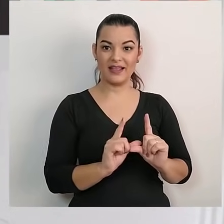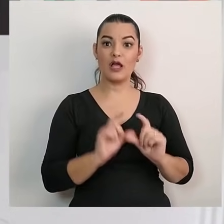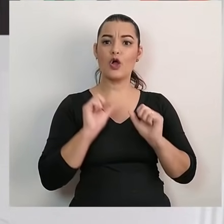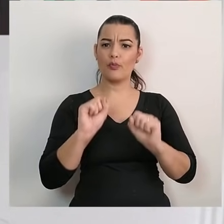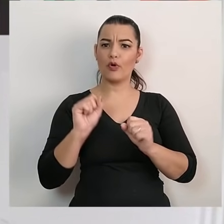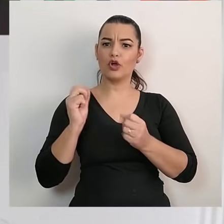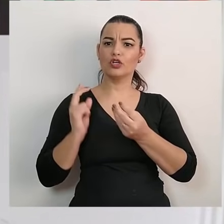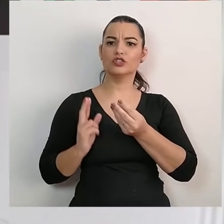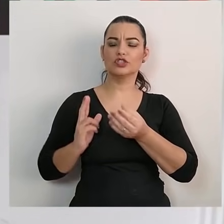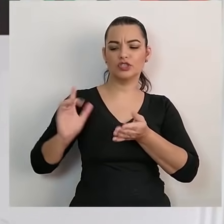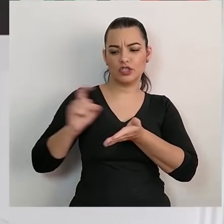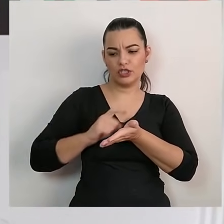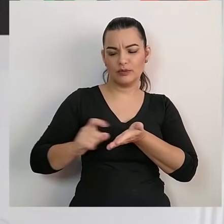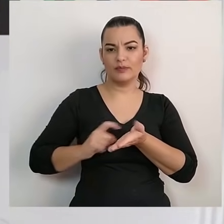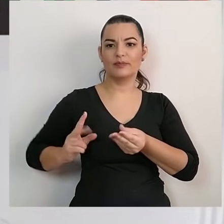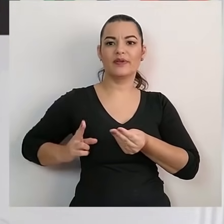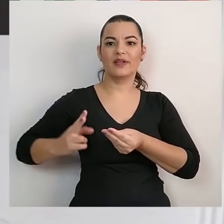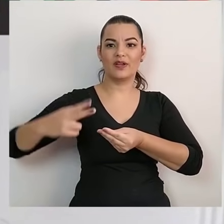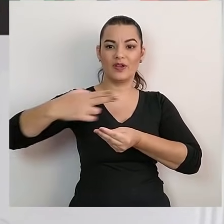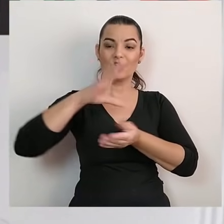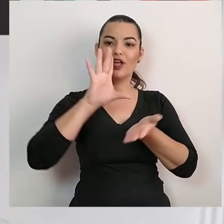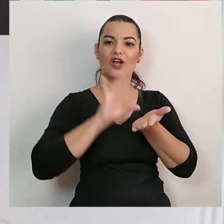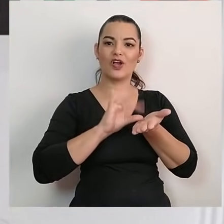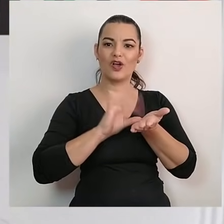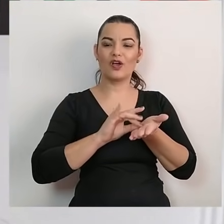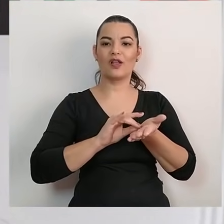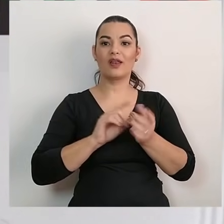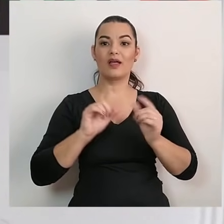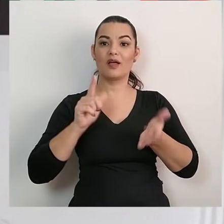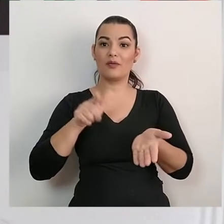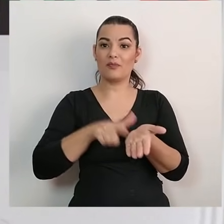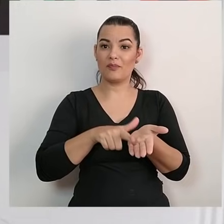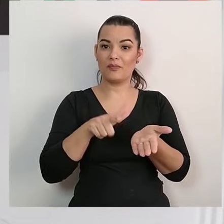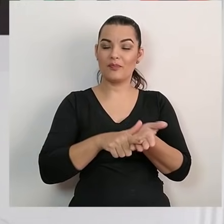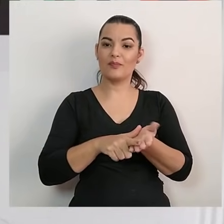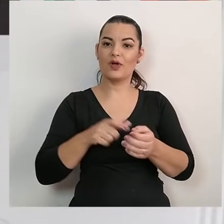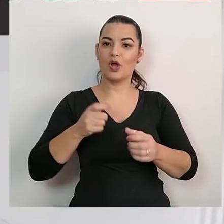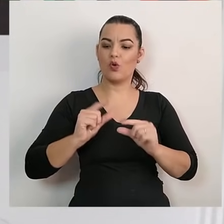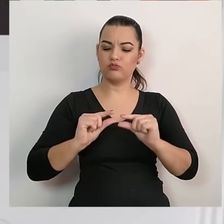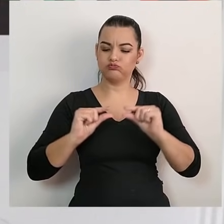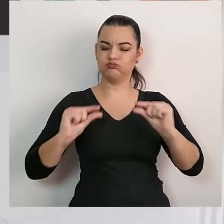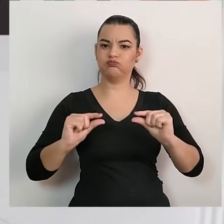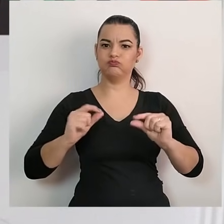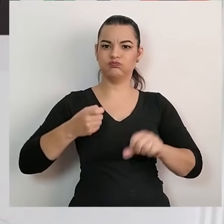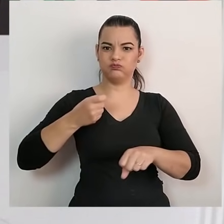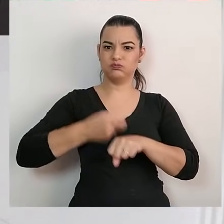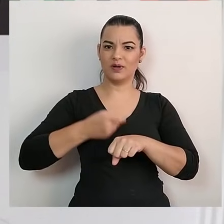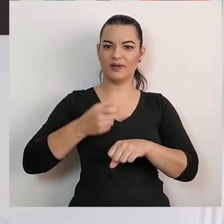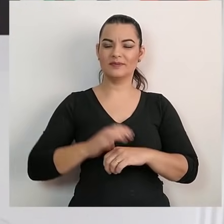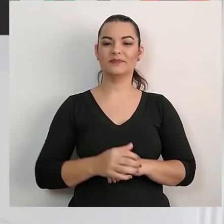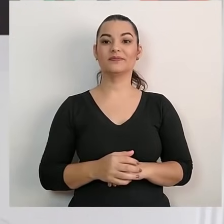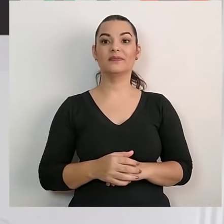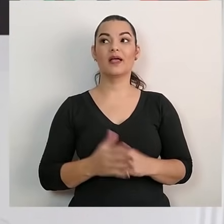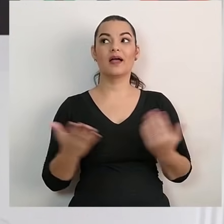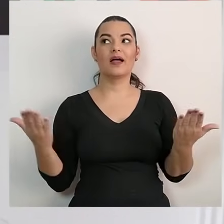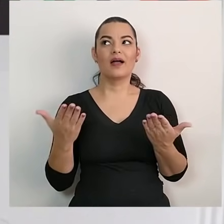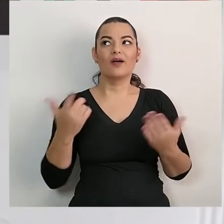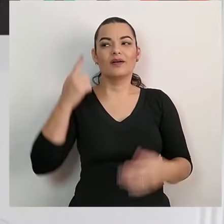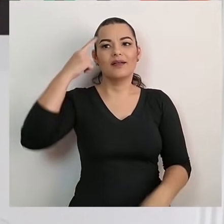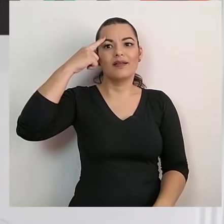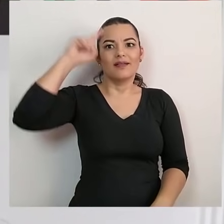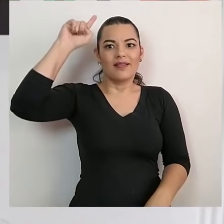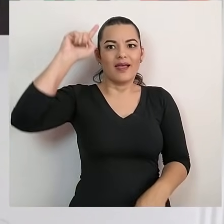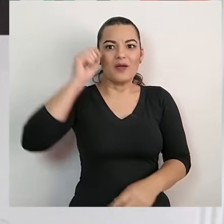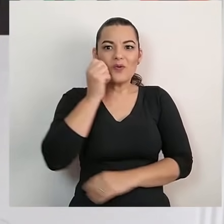brincadeira aí para fazer em outros momentos, tá bom? E já já eu te explico como que isso pode funcionar. Agora eu tive uma